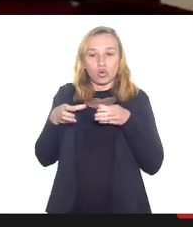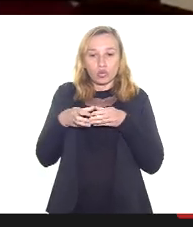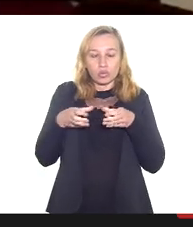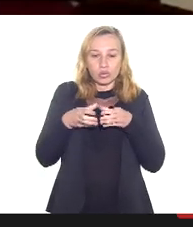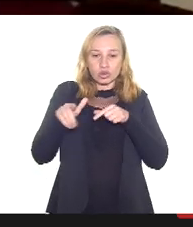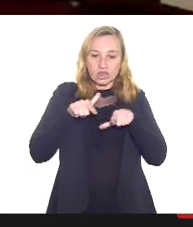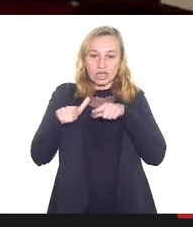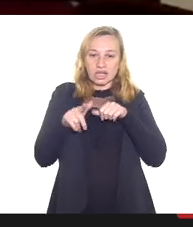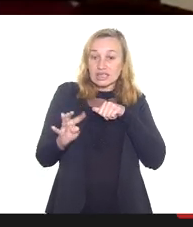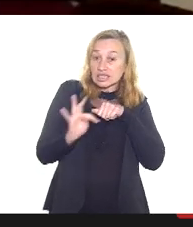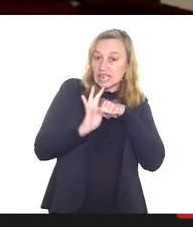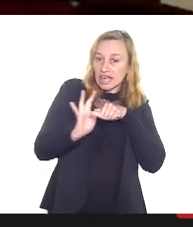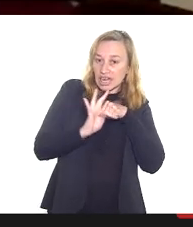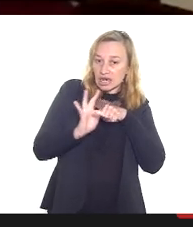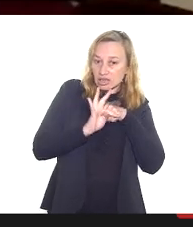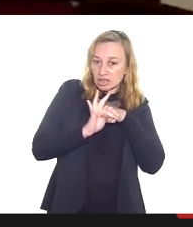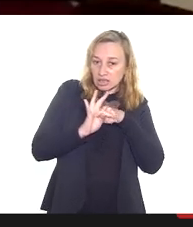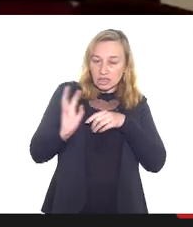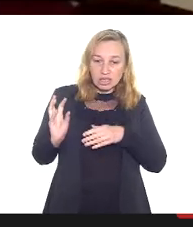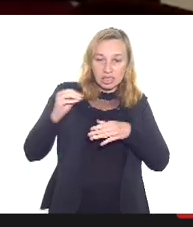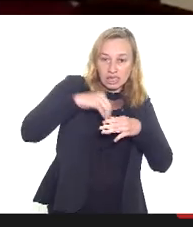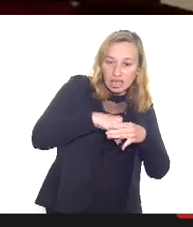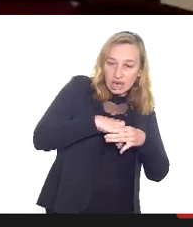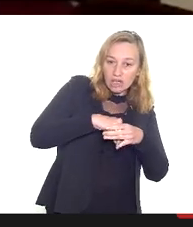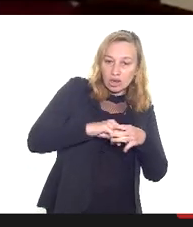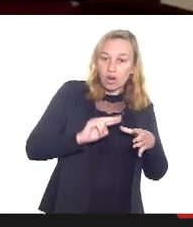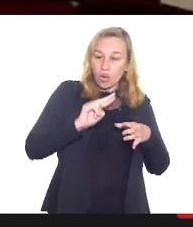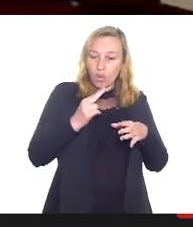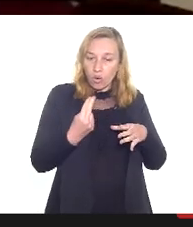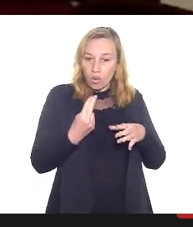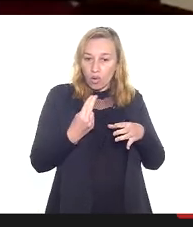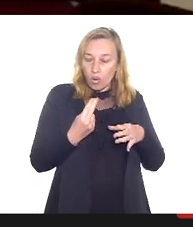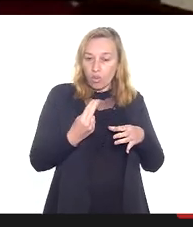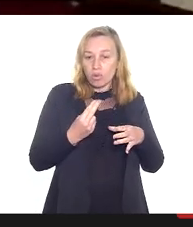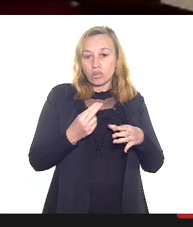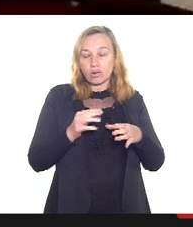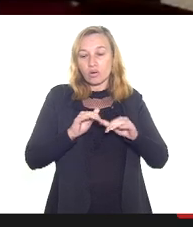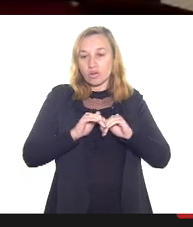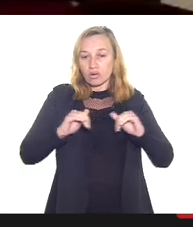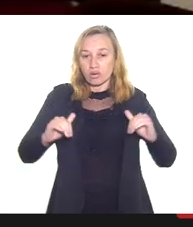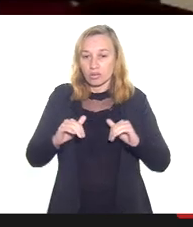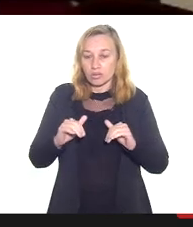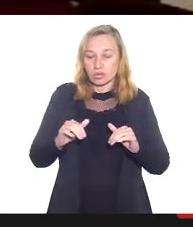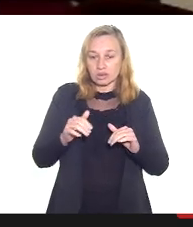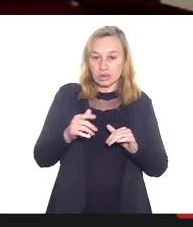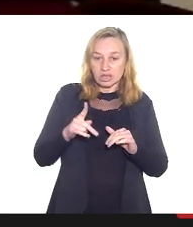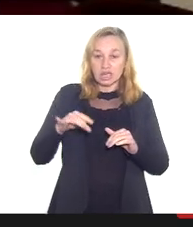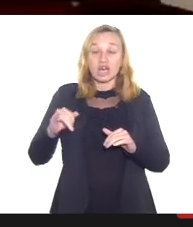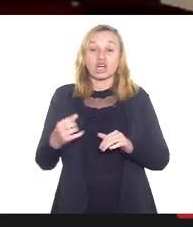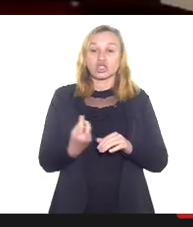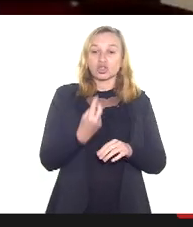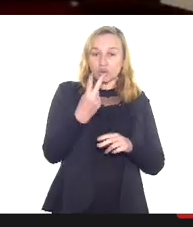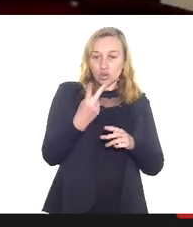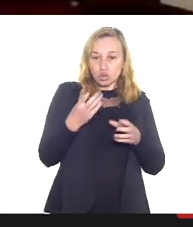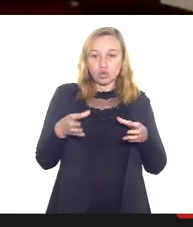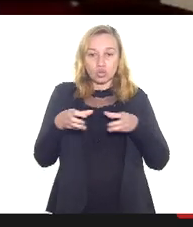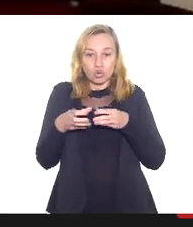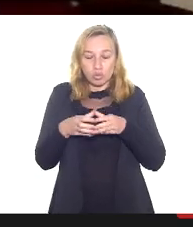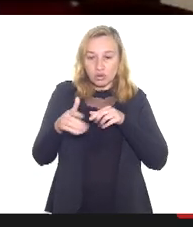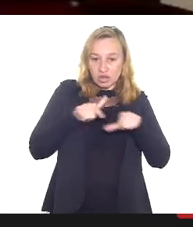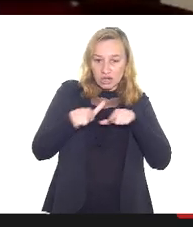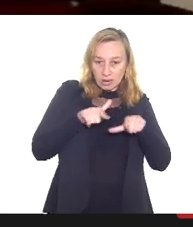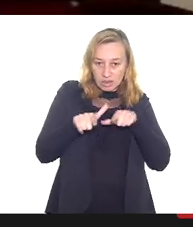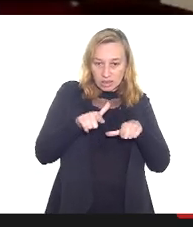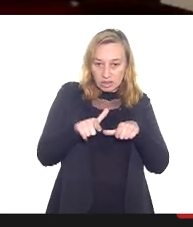trabalho dos técnicos integrados, com e sem parceria, então aí no caso a gente abre para 2 grupos de trabalho, a